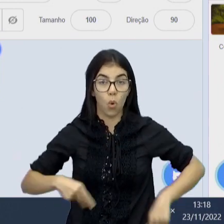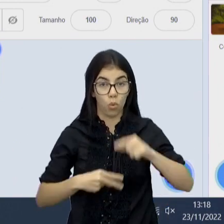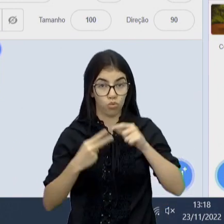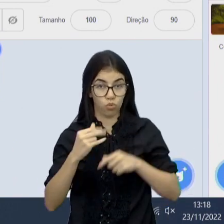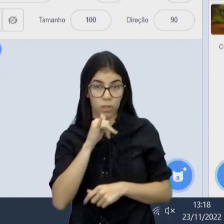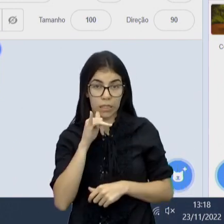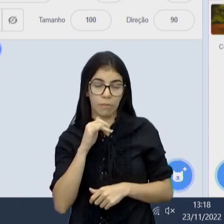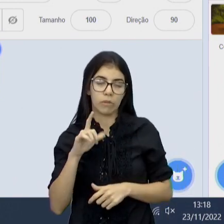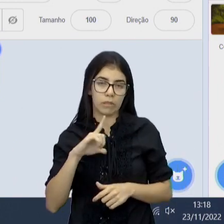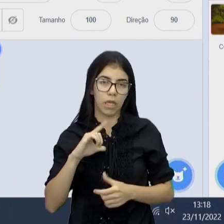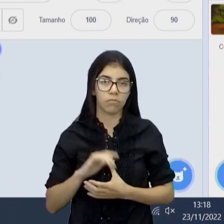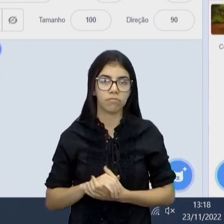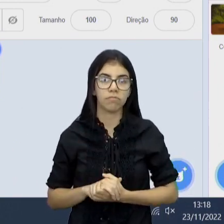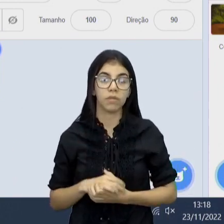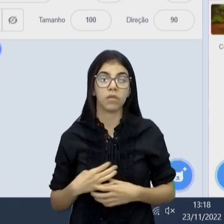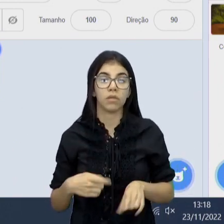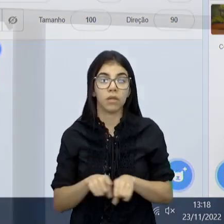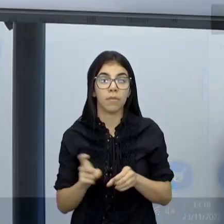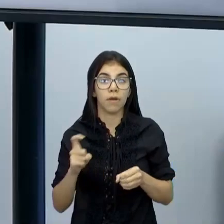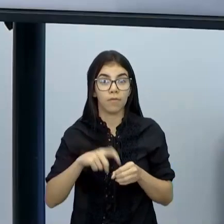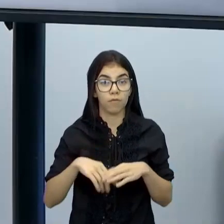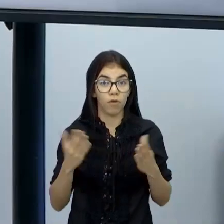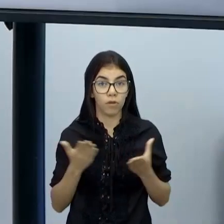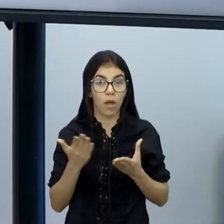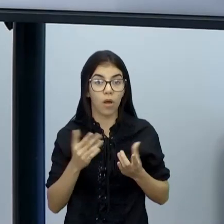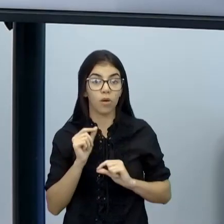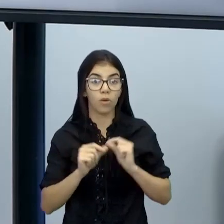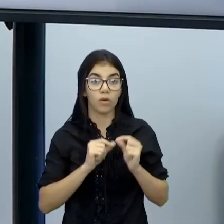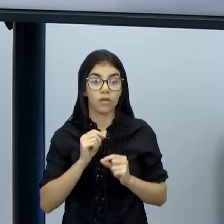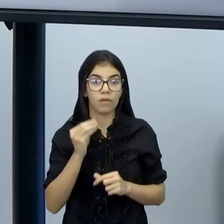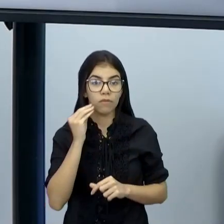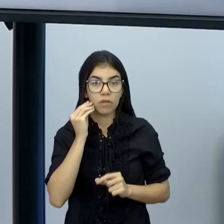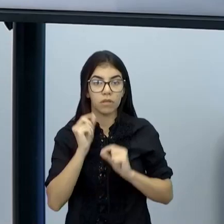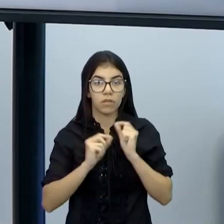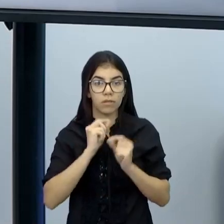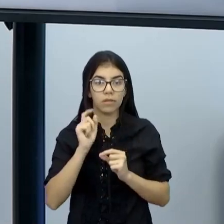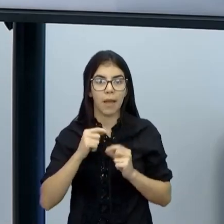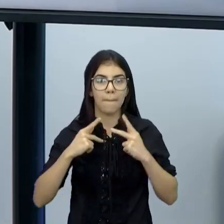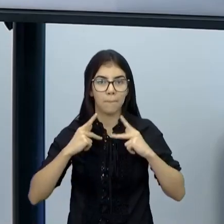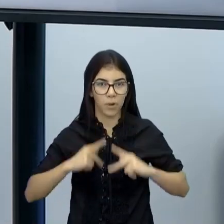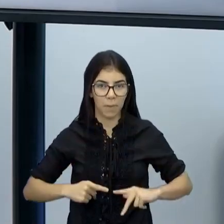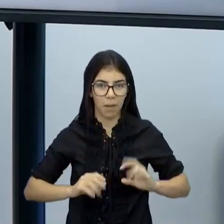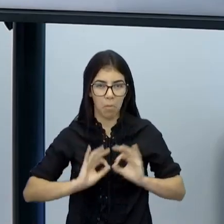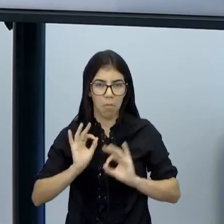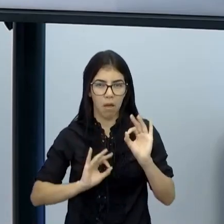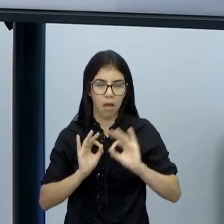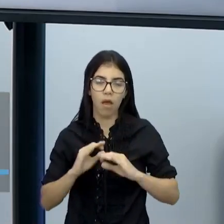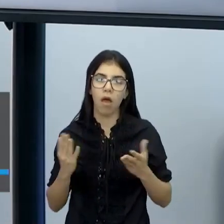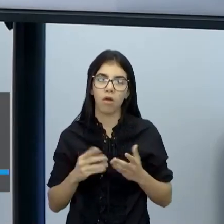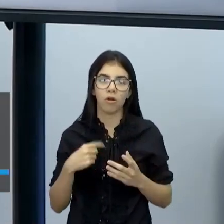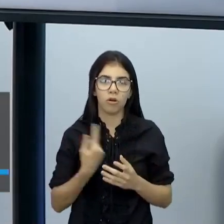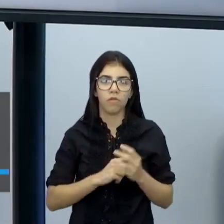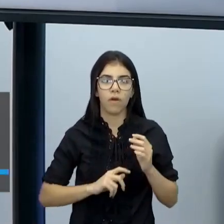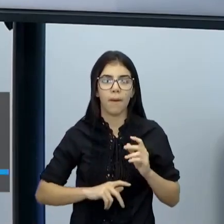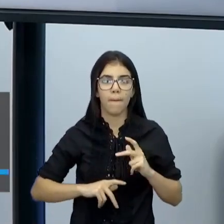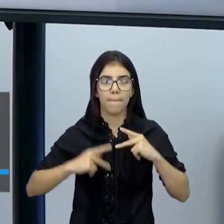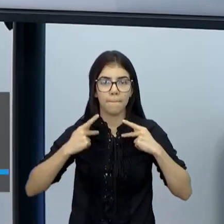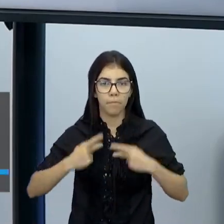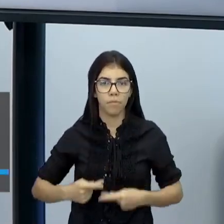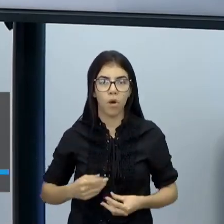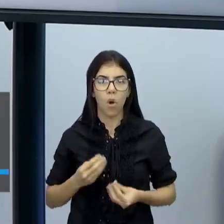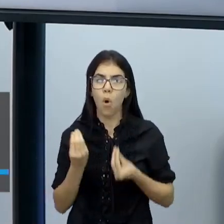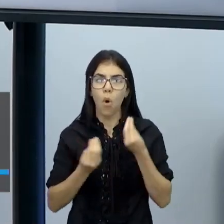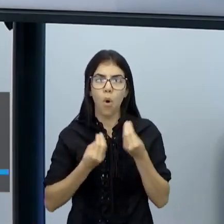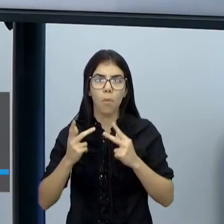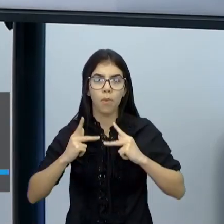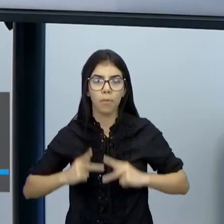aí. Muito bom. Então, volta comigo que agora tá faltando o quê? Programar. Então, agora a gente vai para programação. Aí você fala, onde eu programo